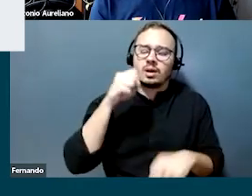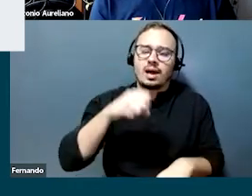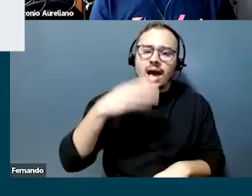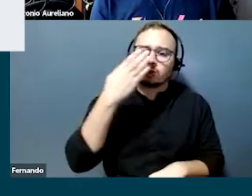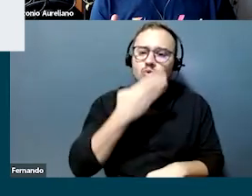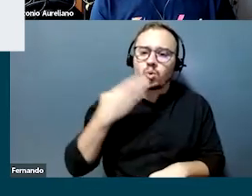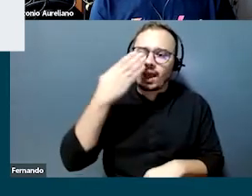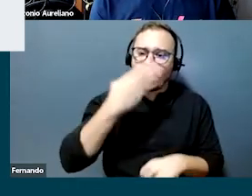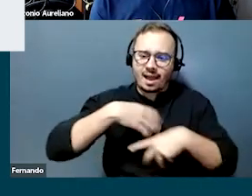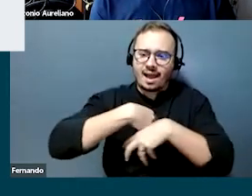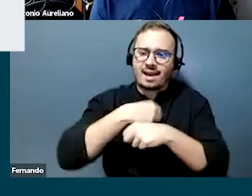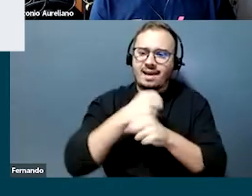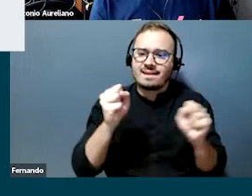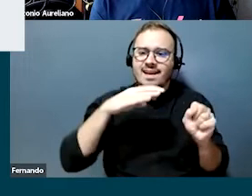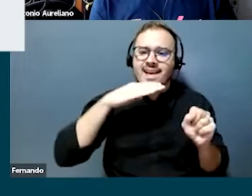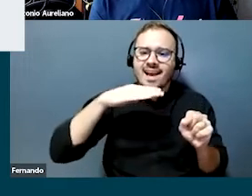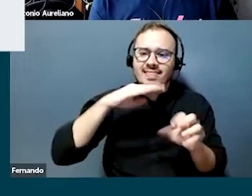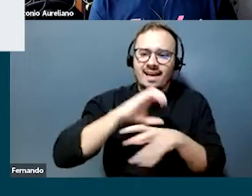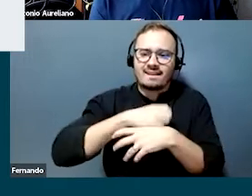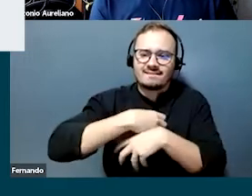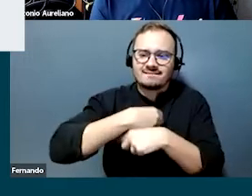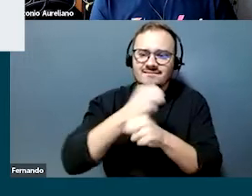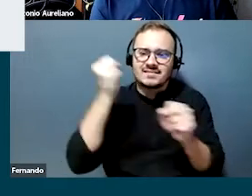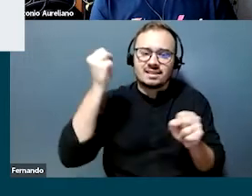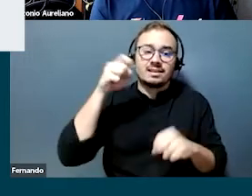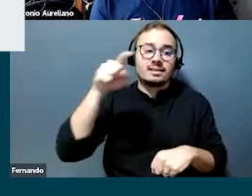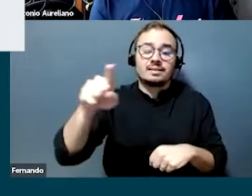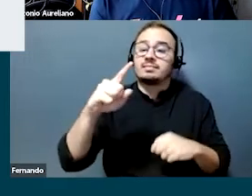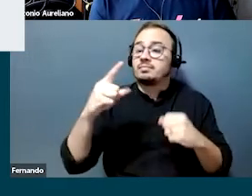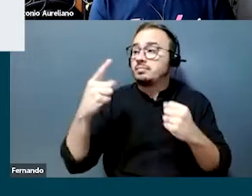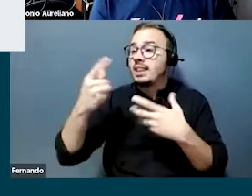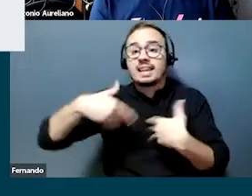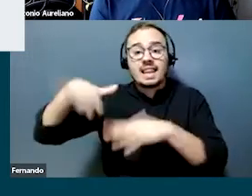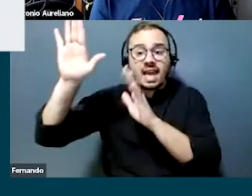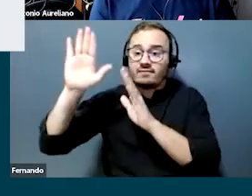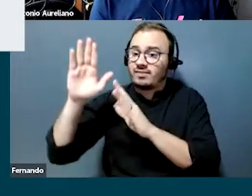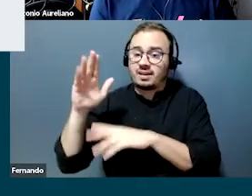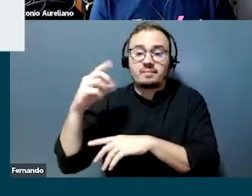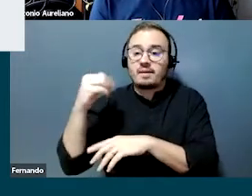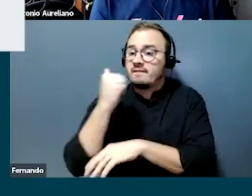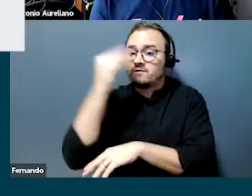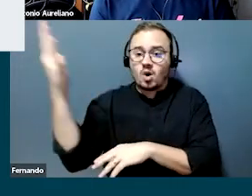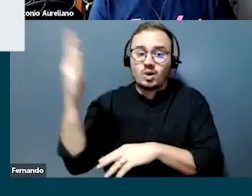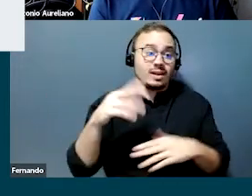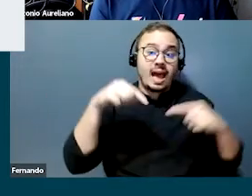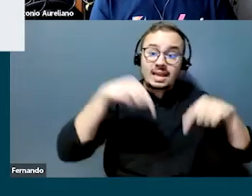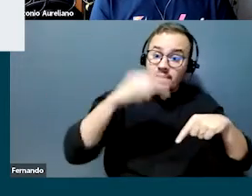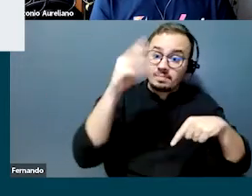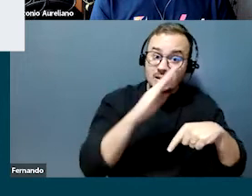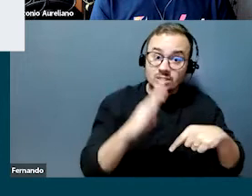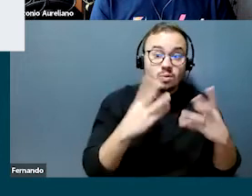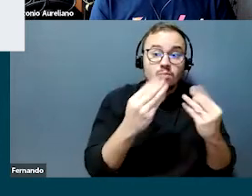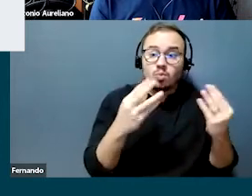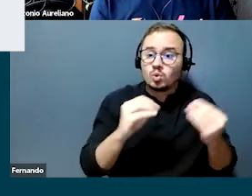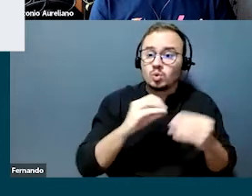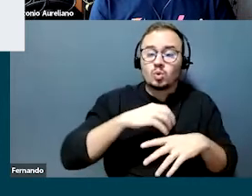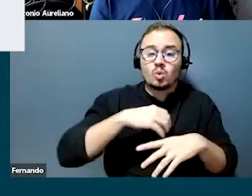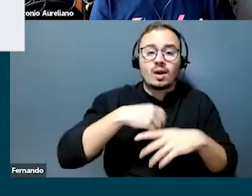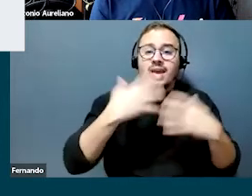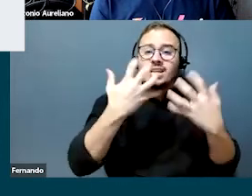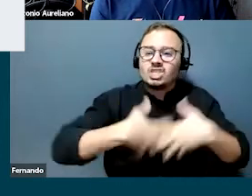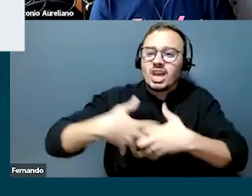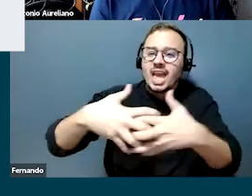uma concorrência que nunca se existia antes, e vai fechar e vários engenhos vão deixar de funcionar. Quando você tem engenhos de açúcar